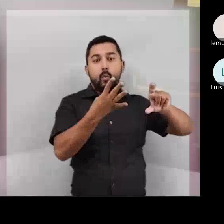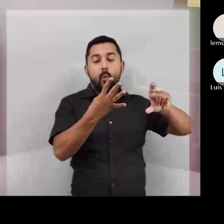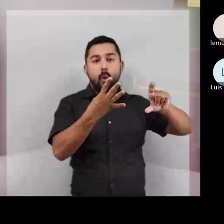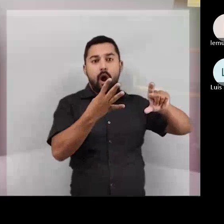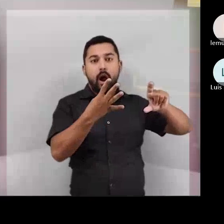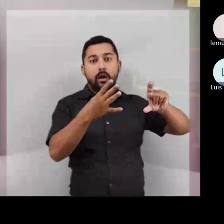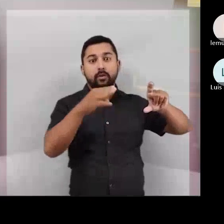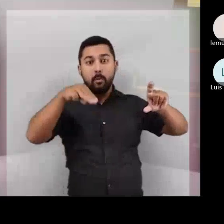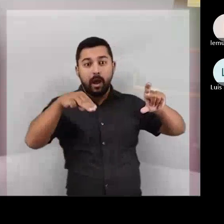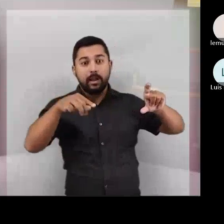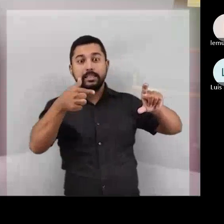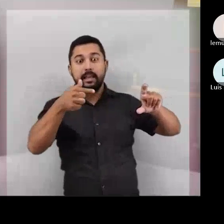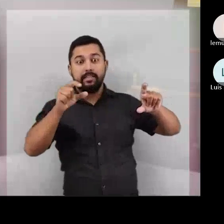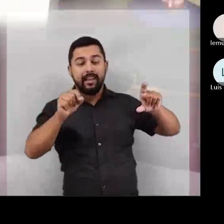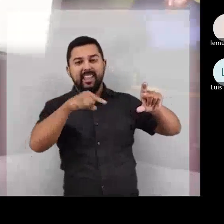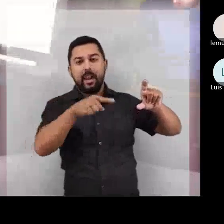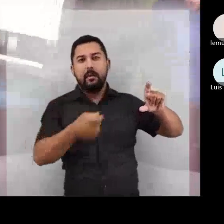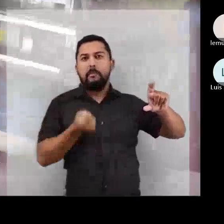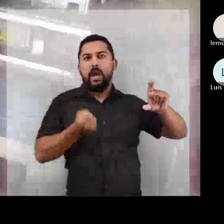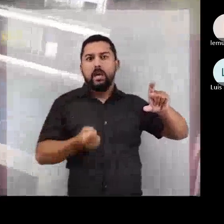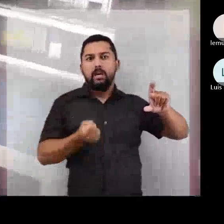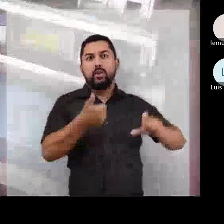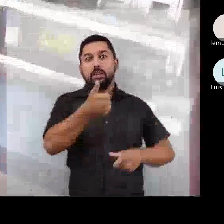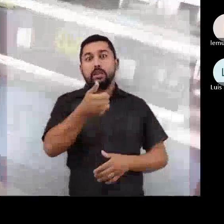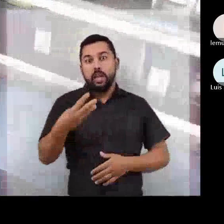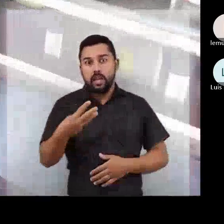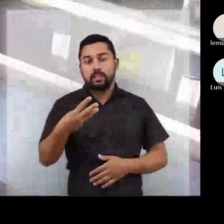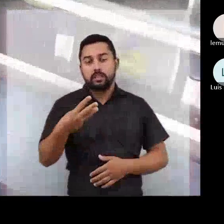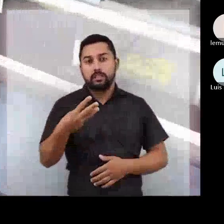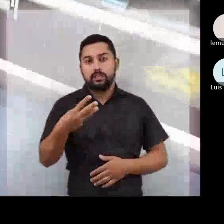medindo 4,70 metros e pesando 13,5 toneladas.